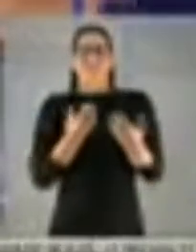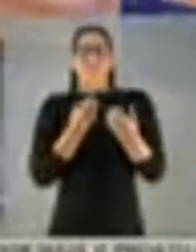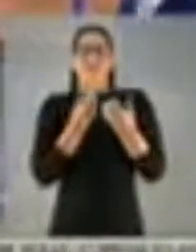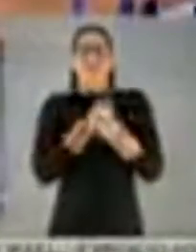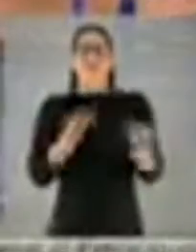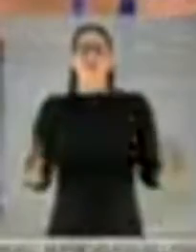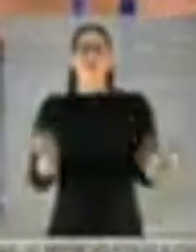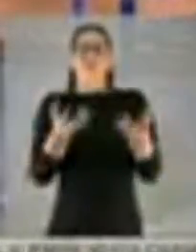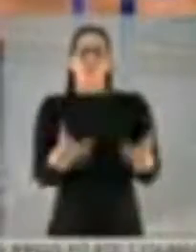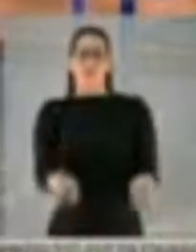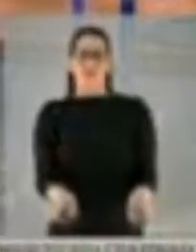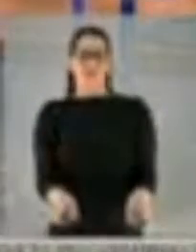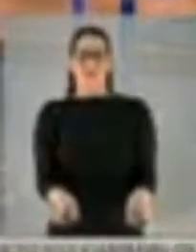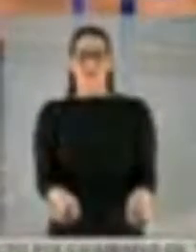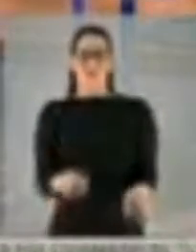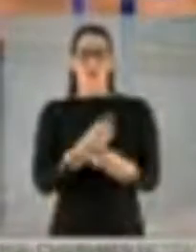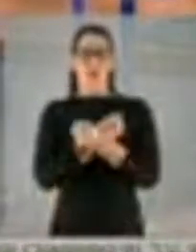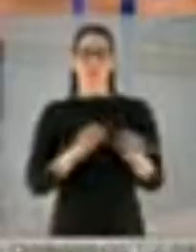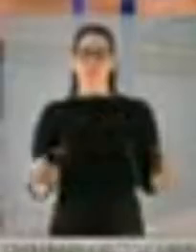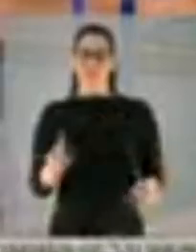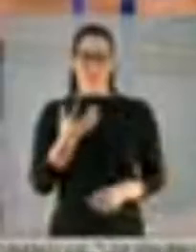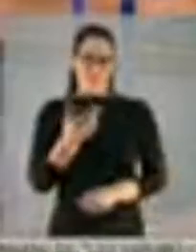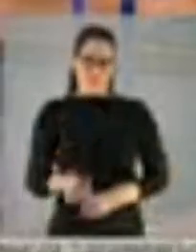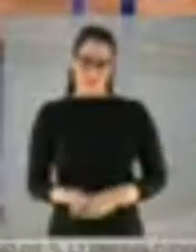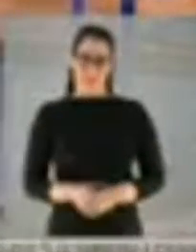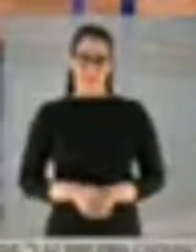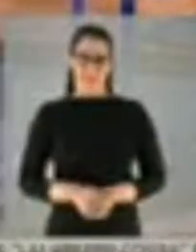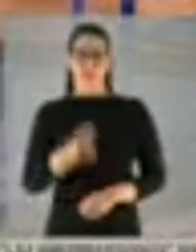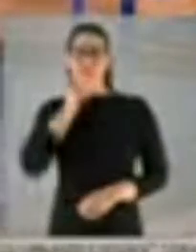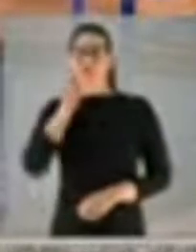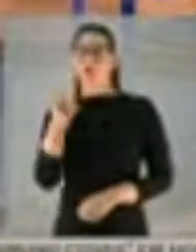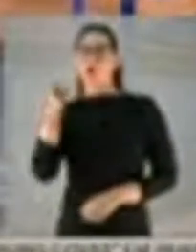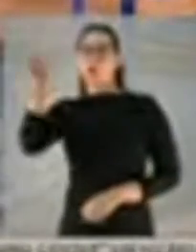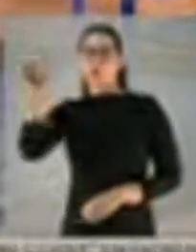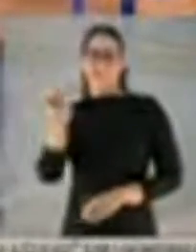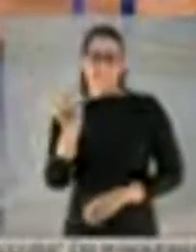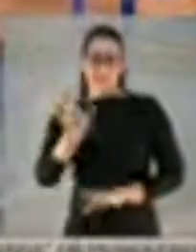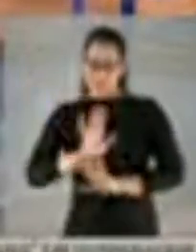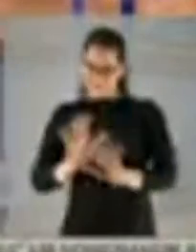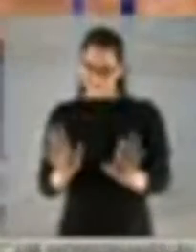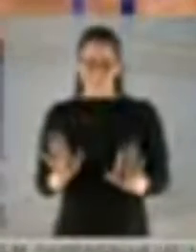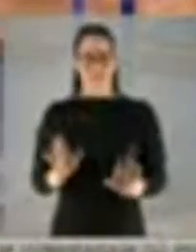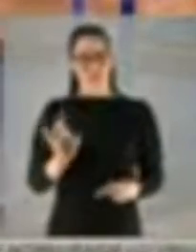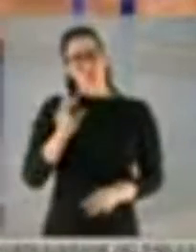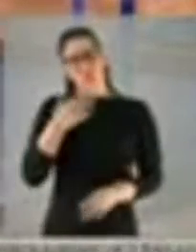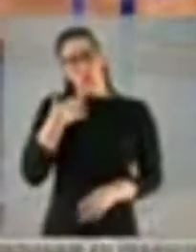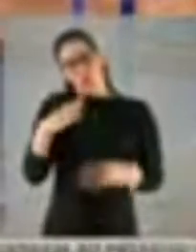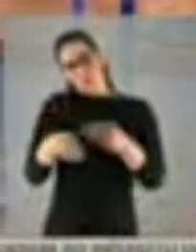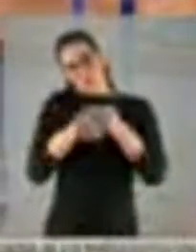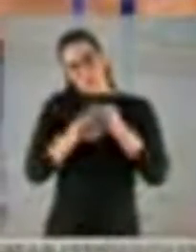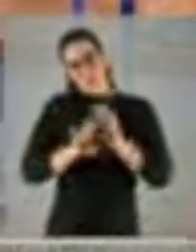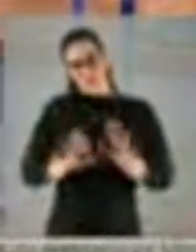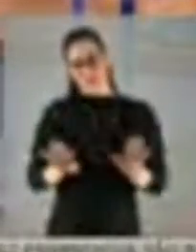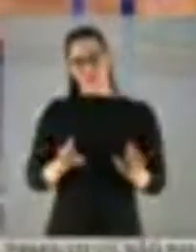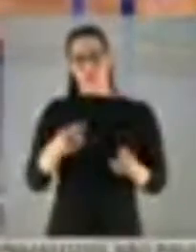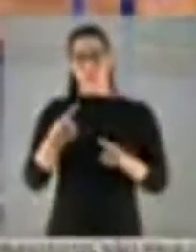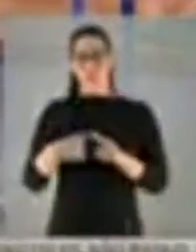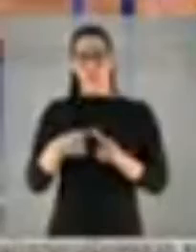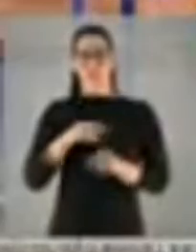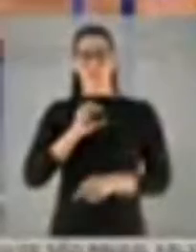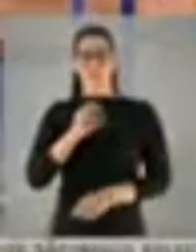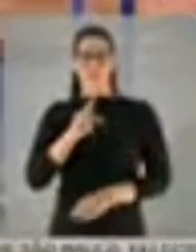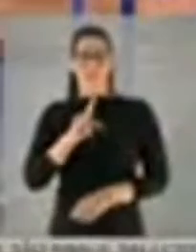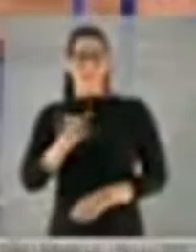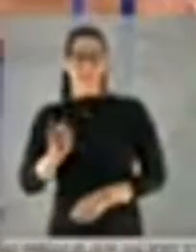outra palavra, para não ser mal interpretado. Então, só faço essa ponderação, porque acho que a CPI está seguindo